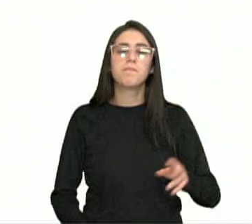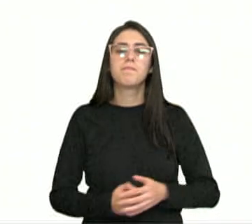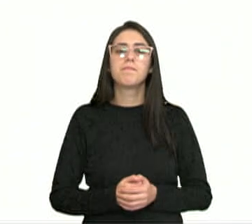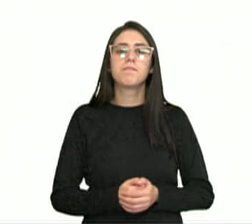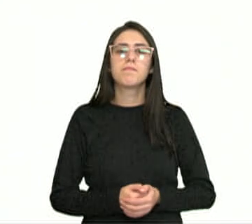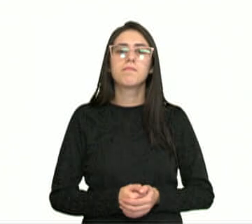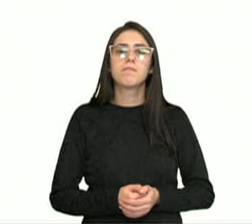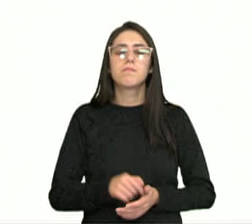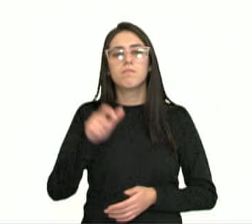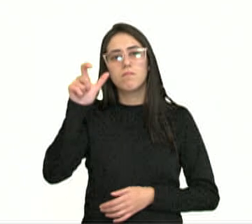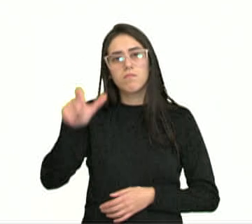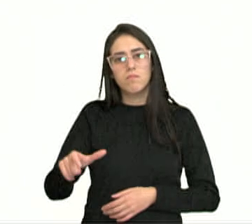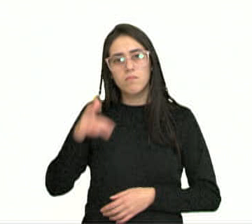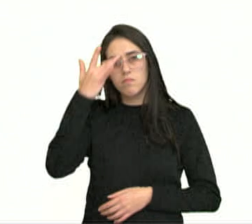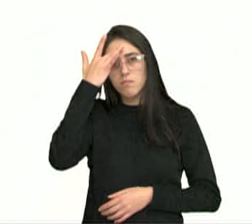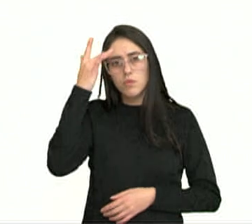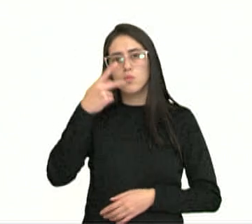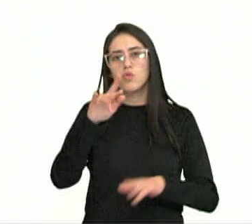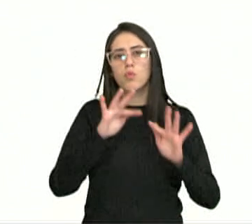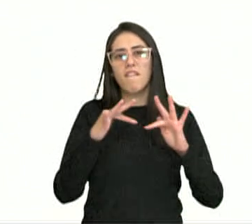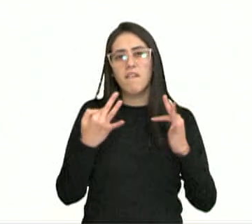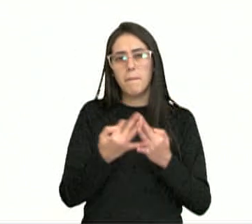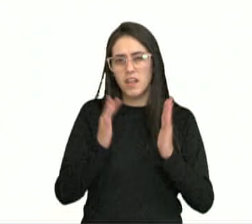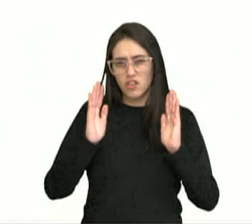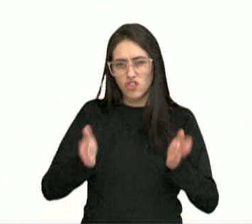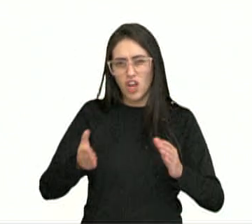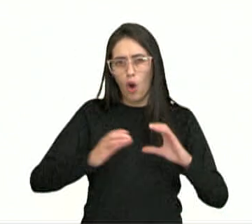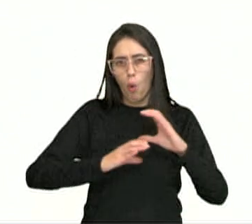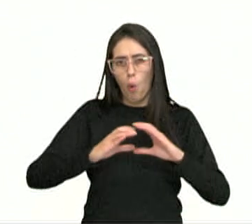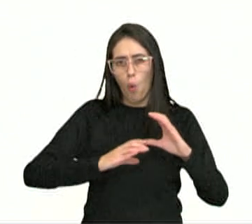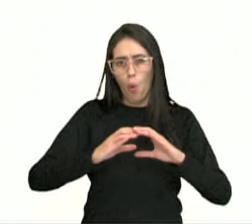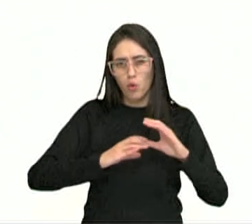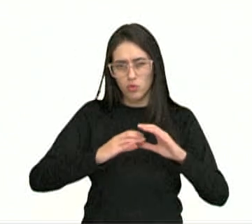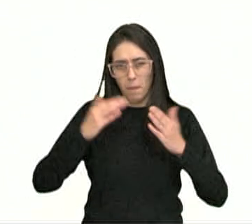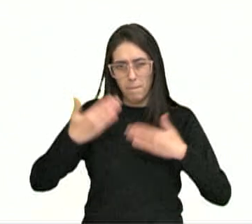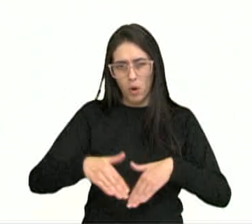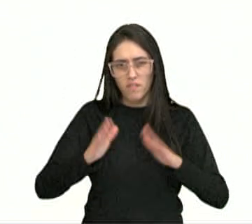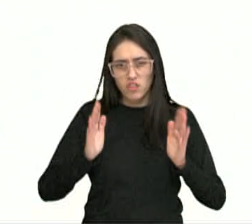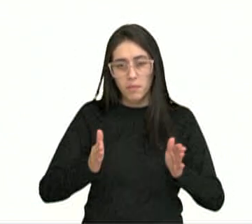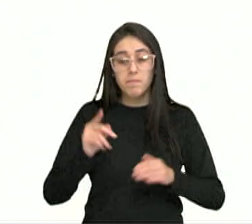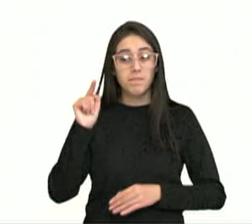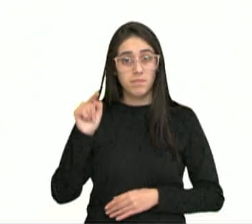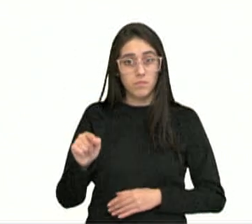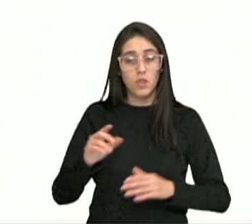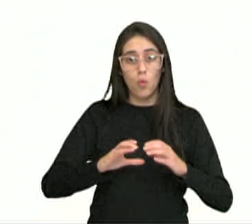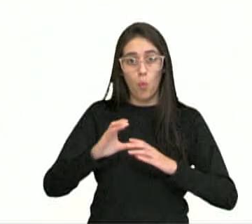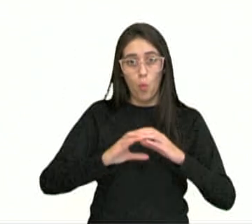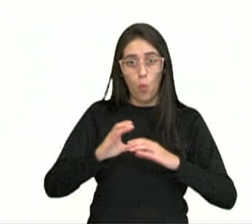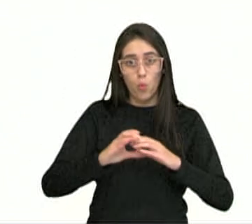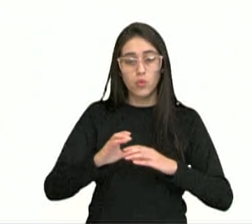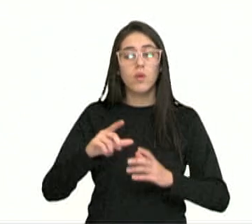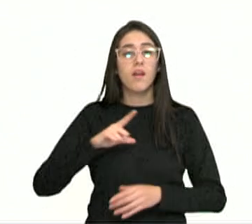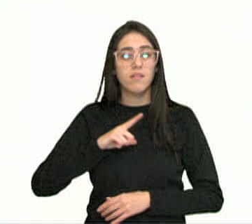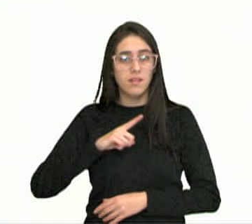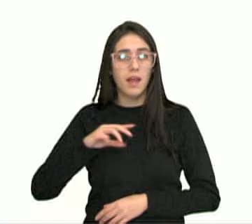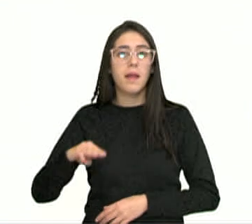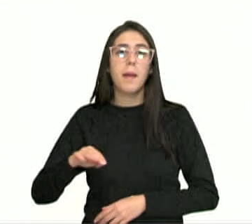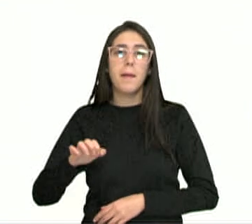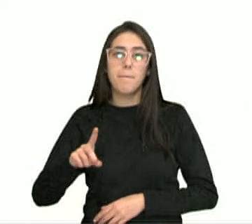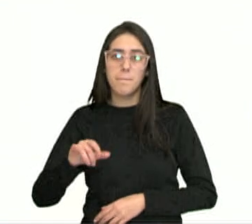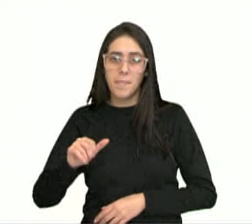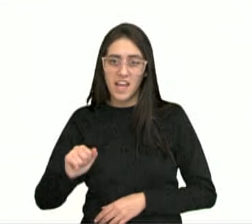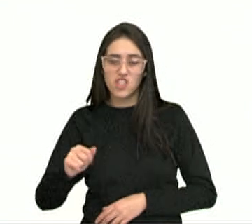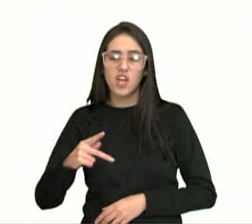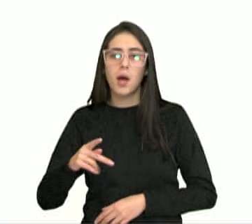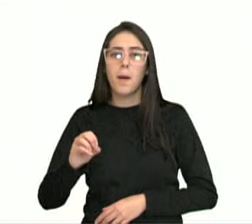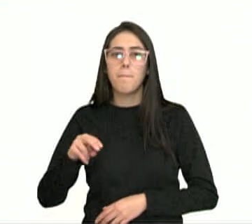família já fez um concurso público? Nesse tipo de prova, a média ponderada também é muito